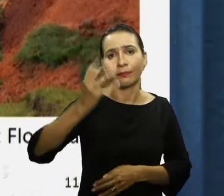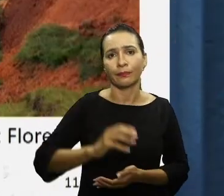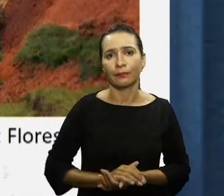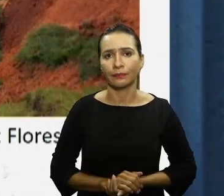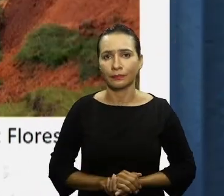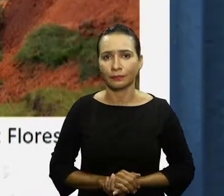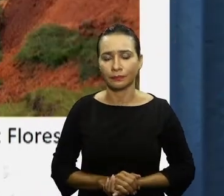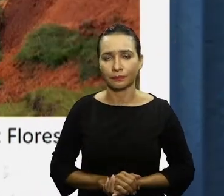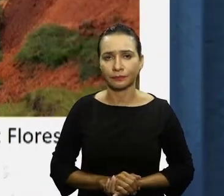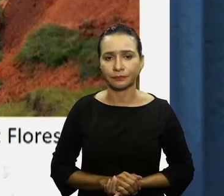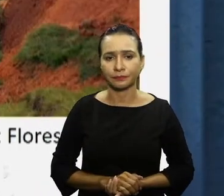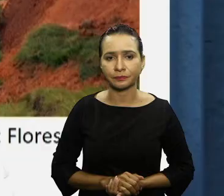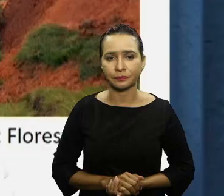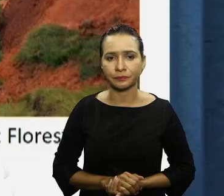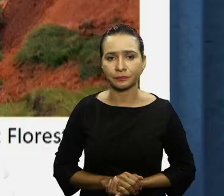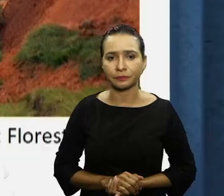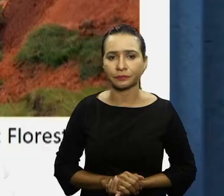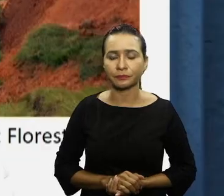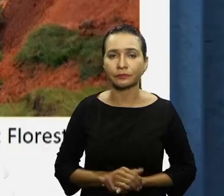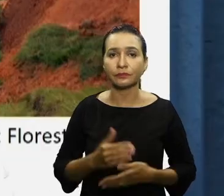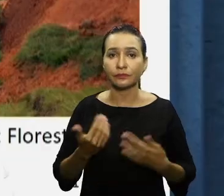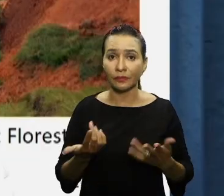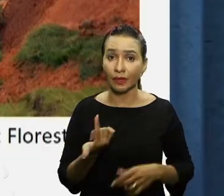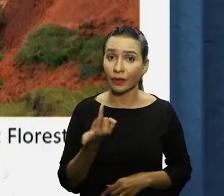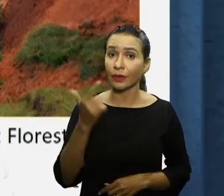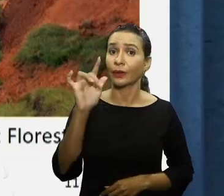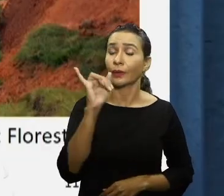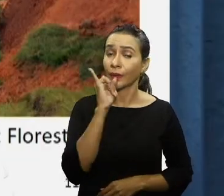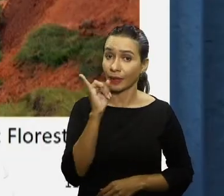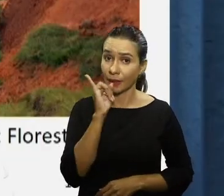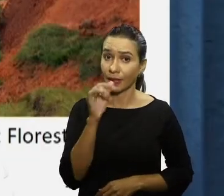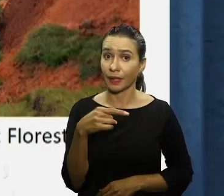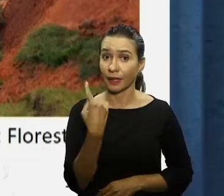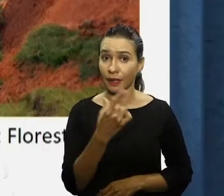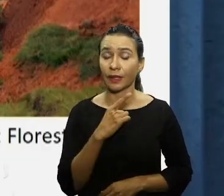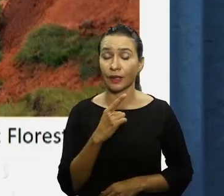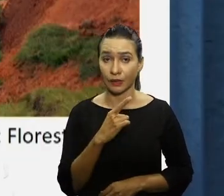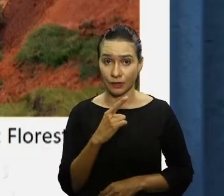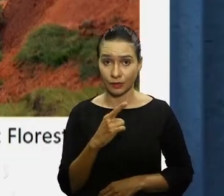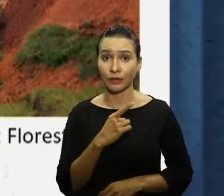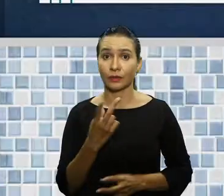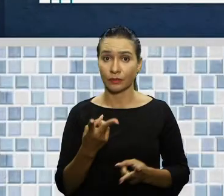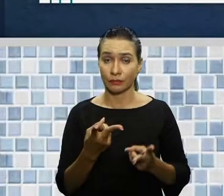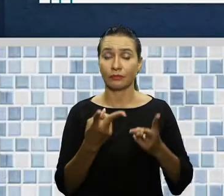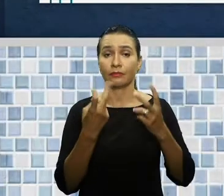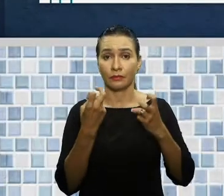a gente viu aí nessa imagem. Então, um outro exemplo que a gente vê de